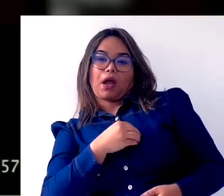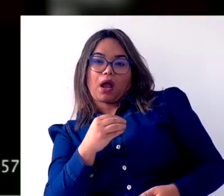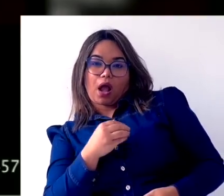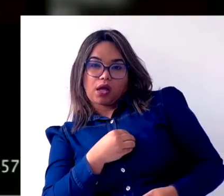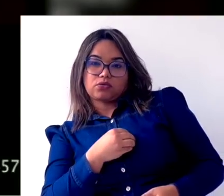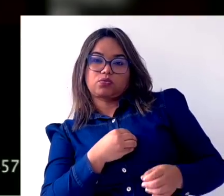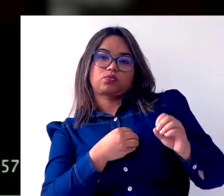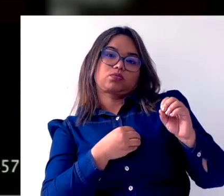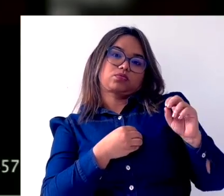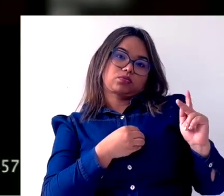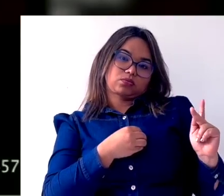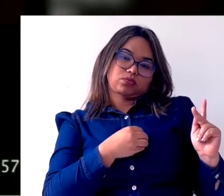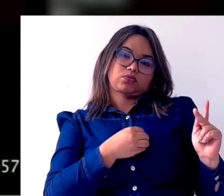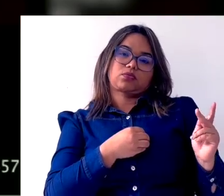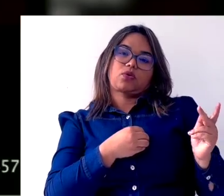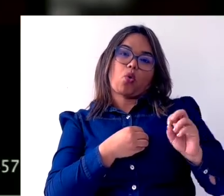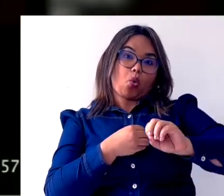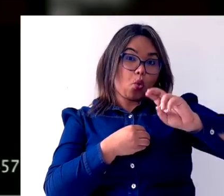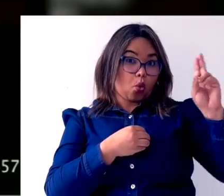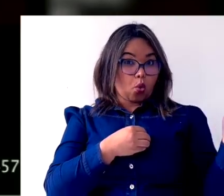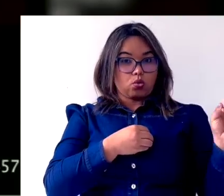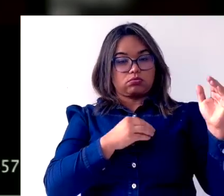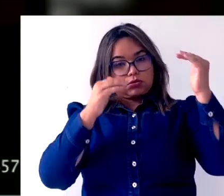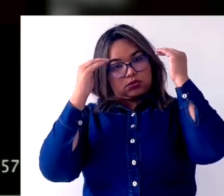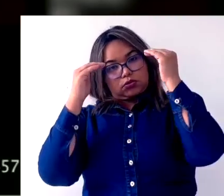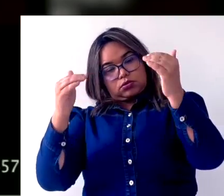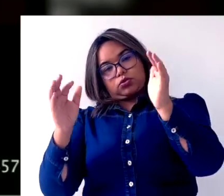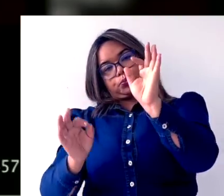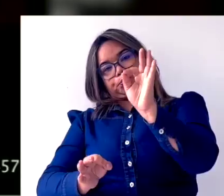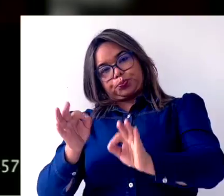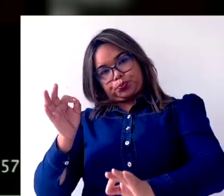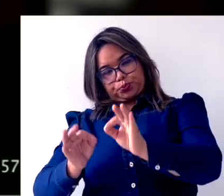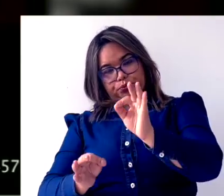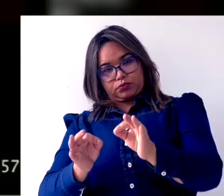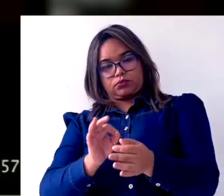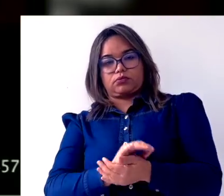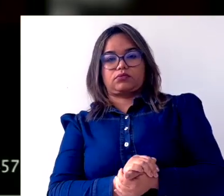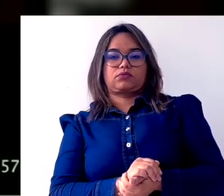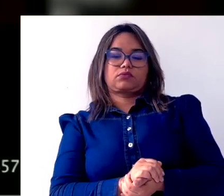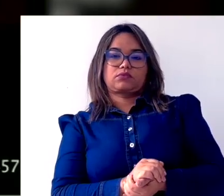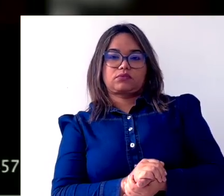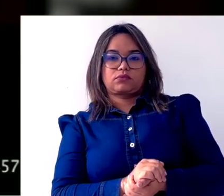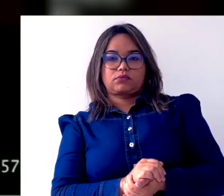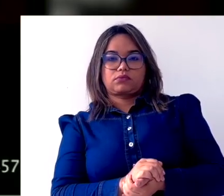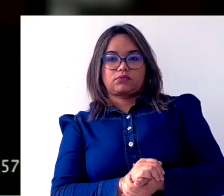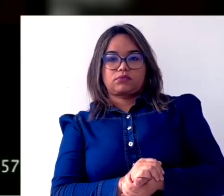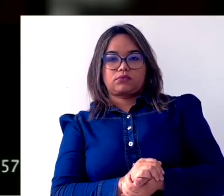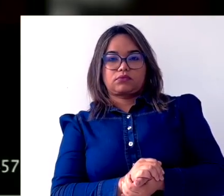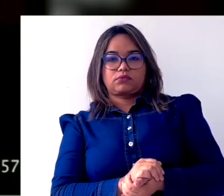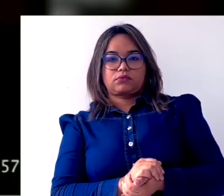servos, quer do pecado para a morte, quer da obediência para a justiça.